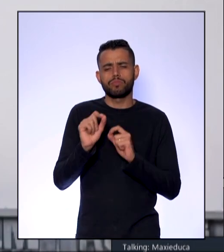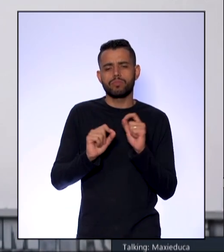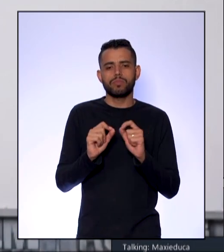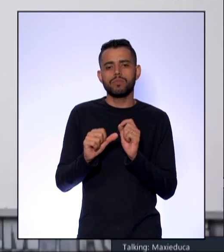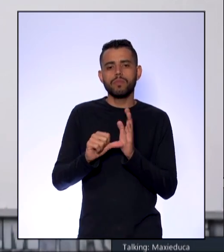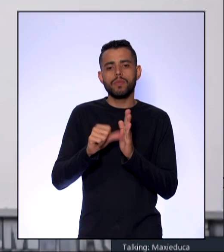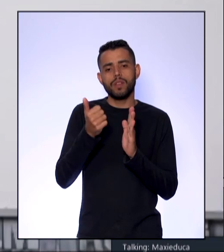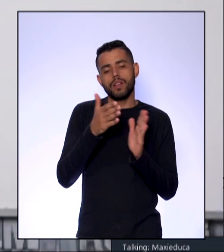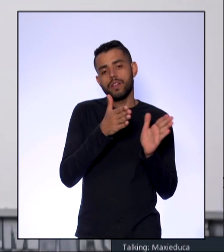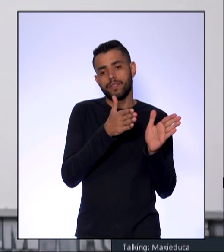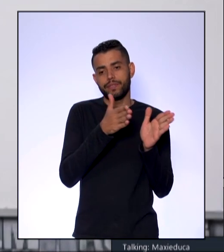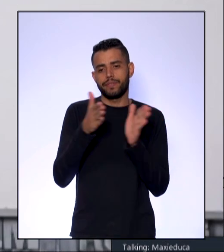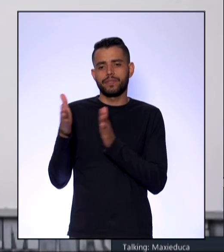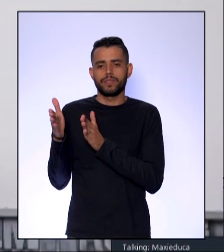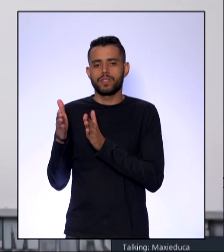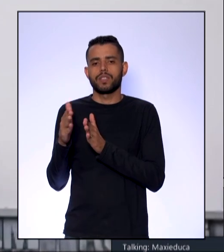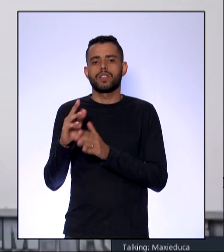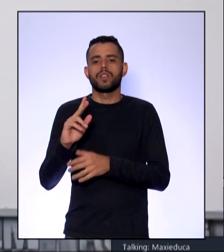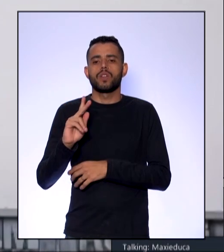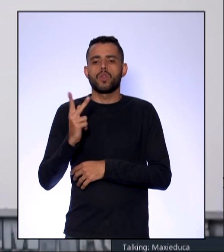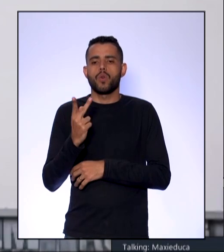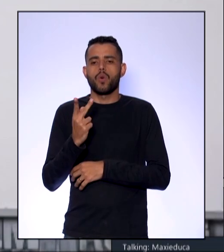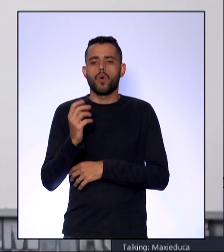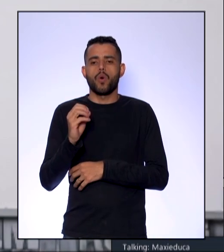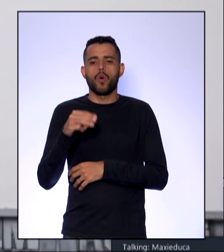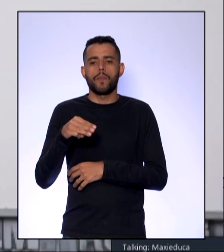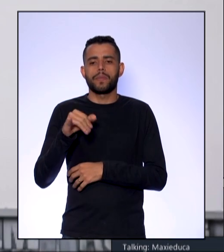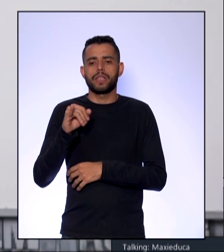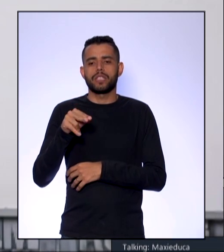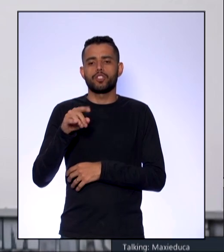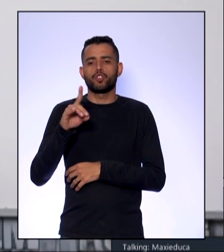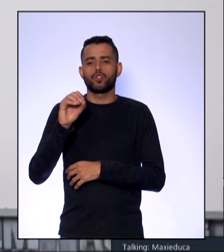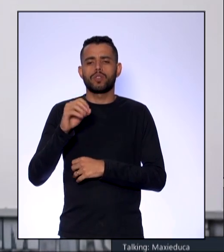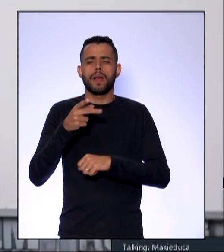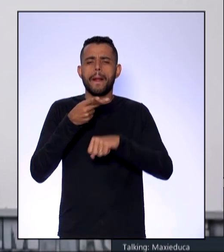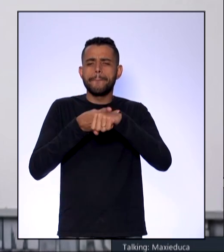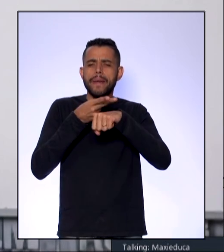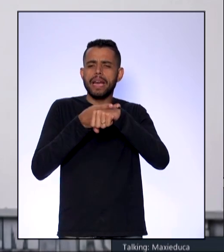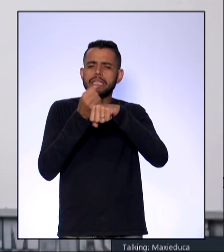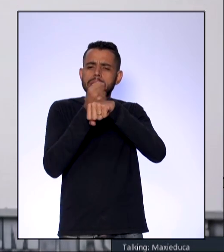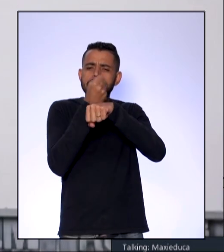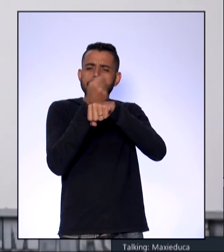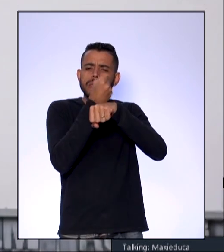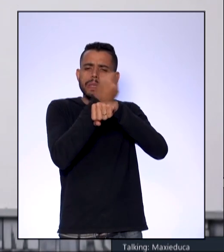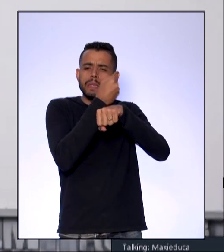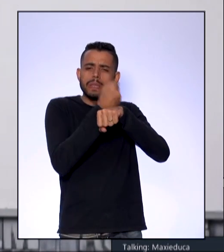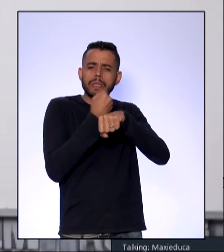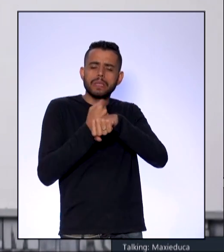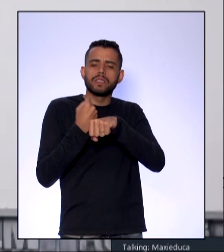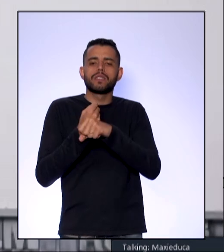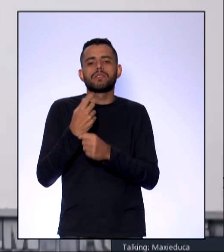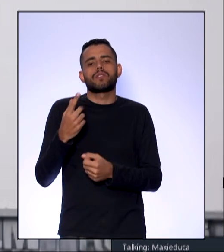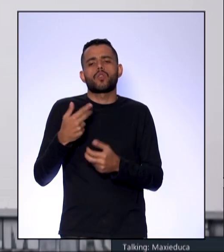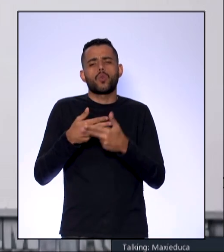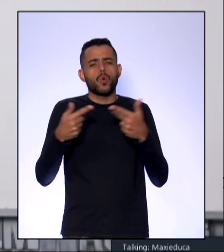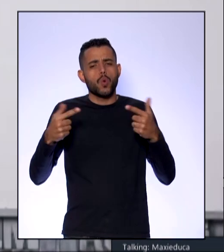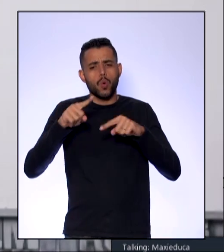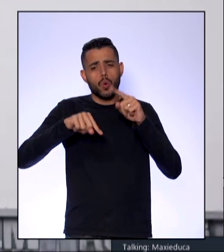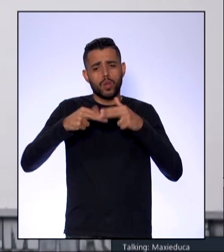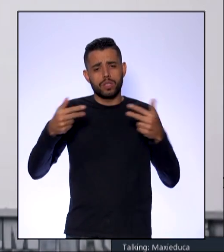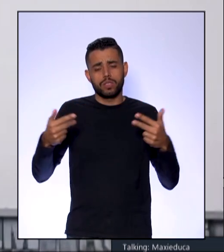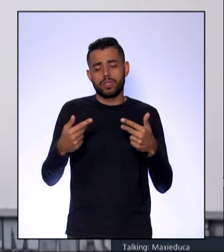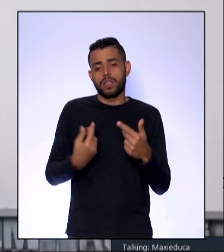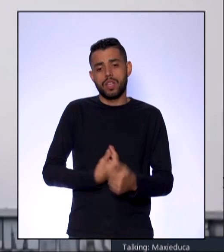fase dos hominídeos que usavam a pedra lascada para construir utensílios e viver em